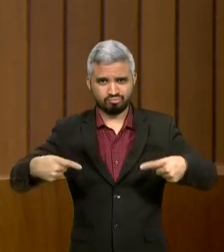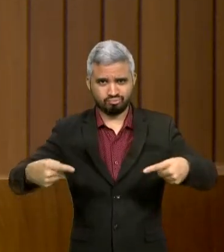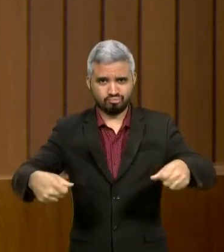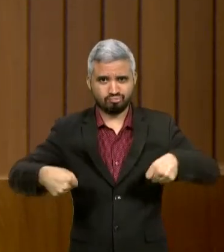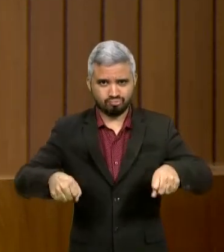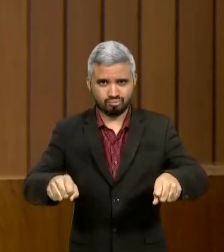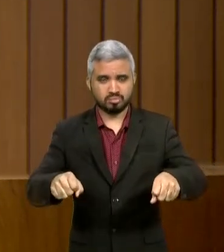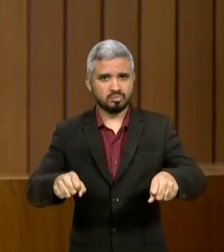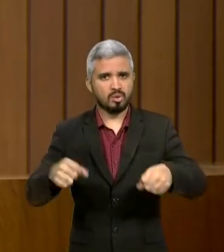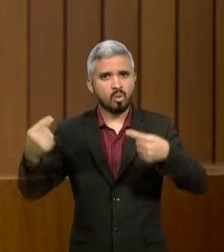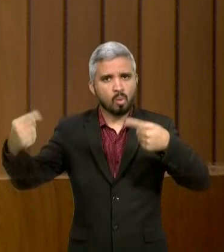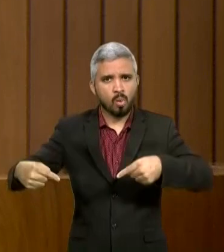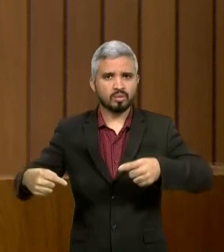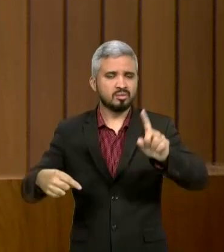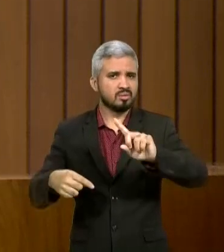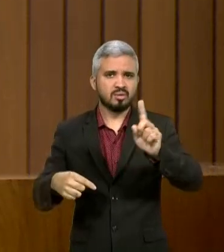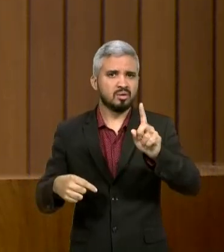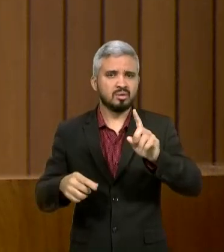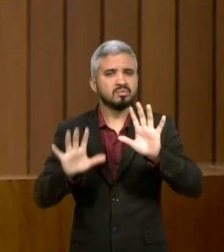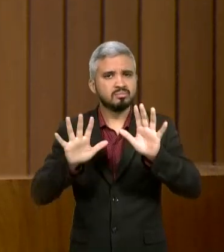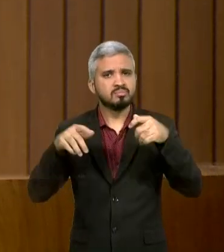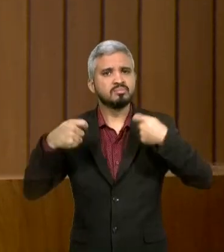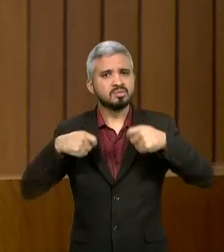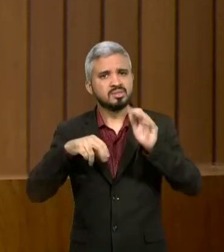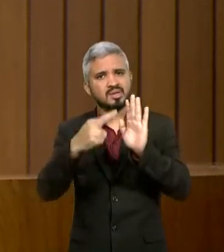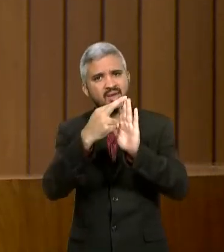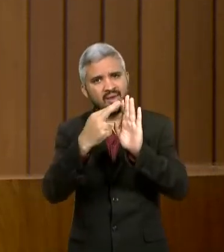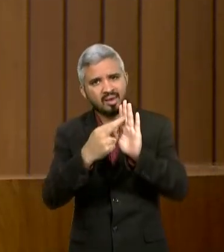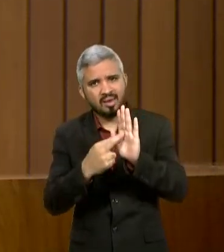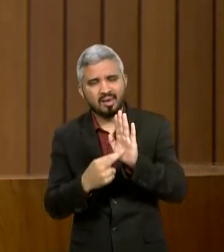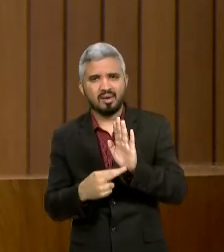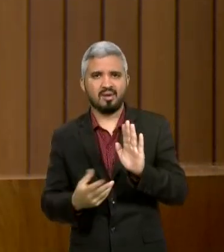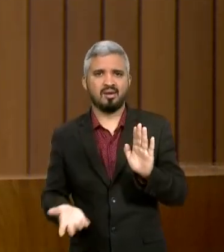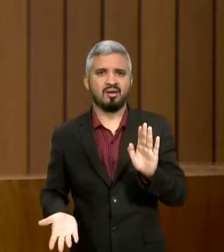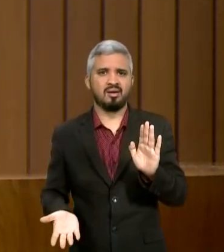ter regra. Não é casa de uma Joana,